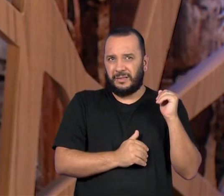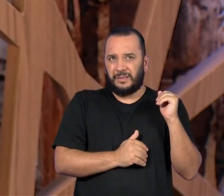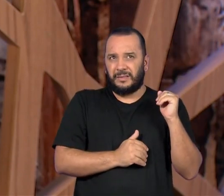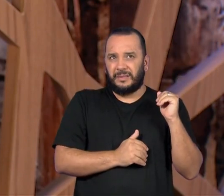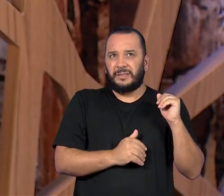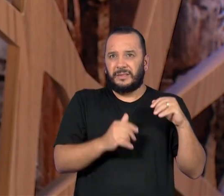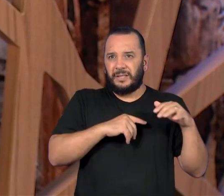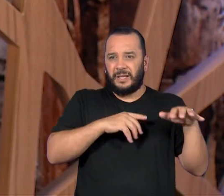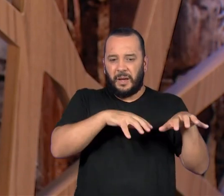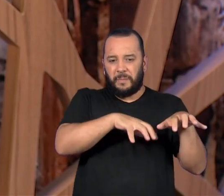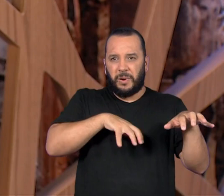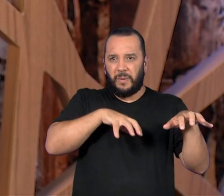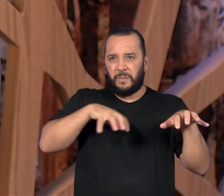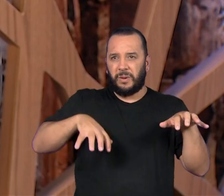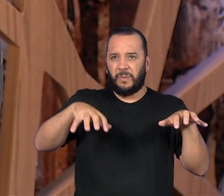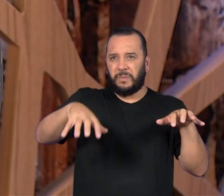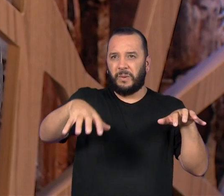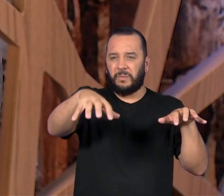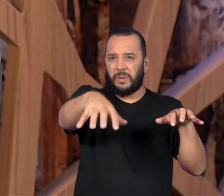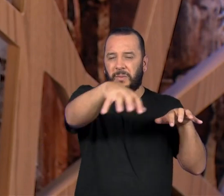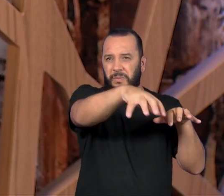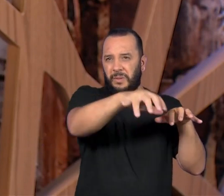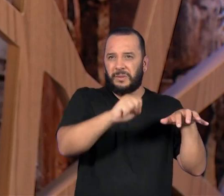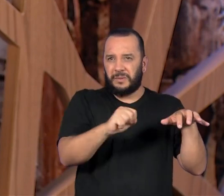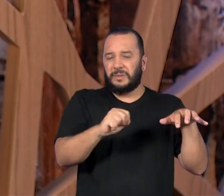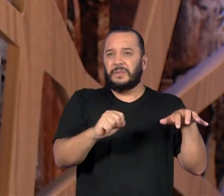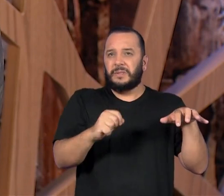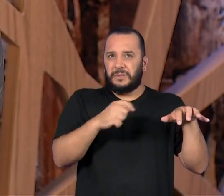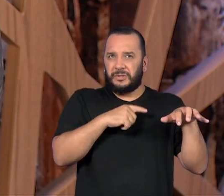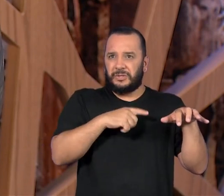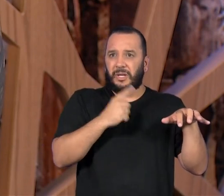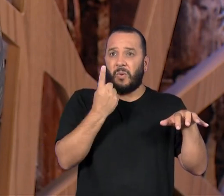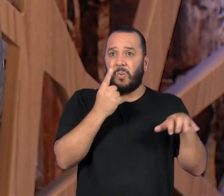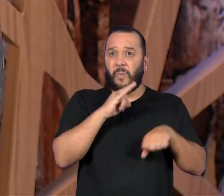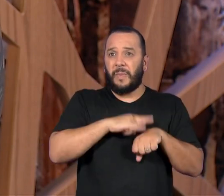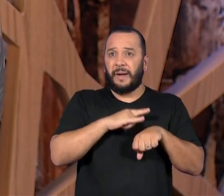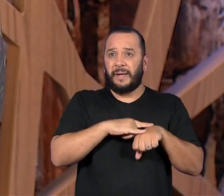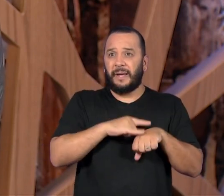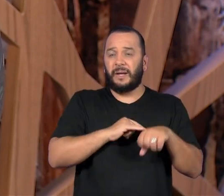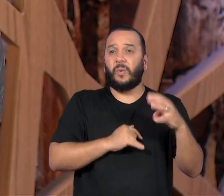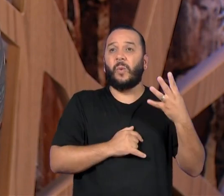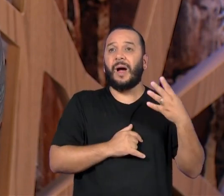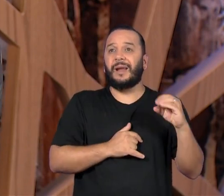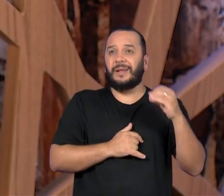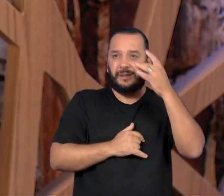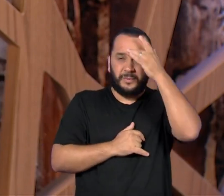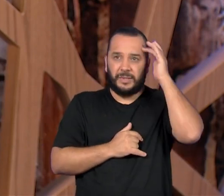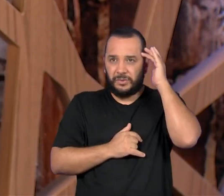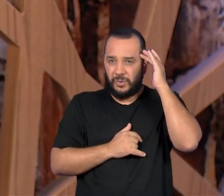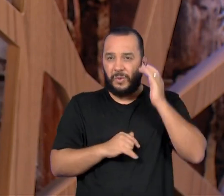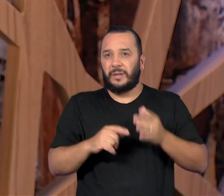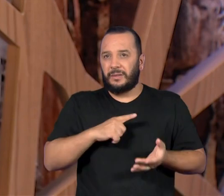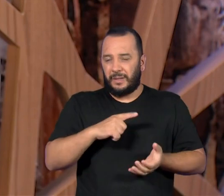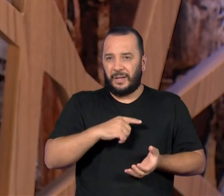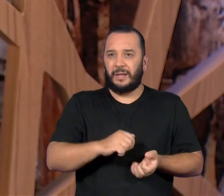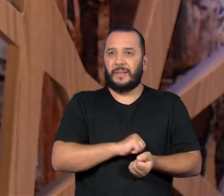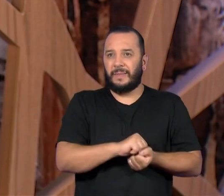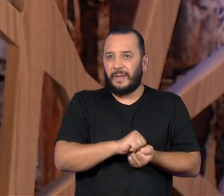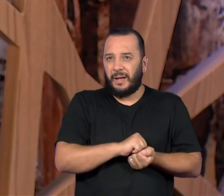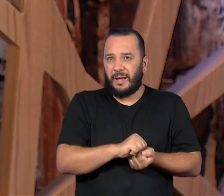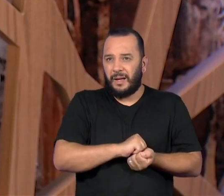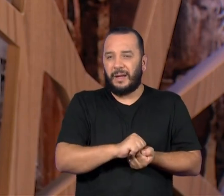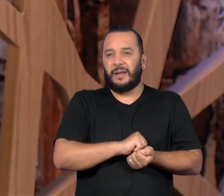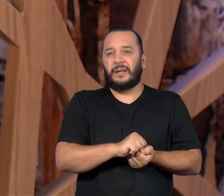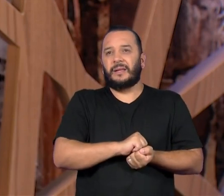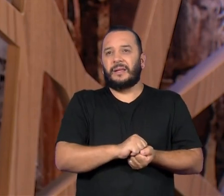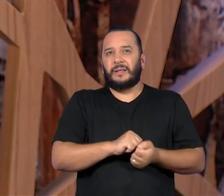comuns divididas entre todos os moradores. Então nós dividíamos um banheiro para 40 pessoas, o tanque, a pia, tinha que pegar fila